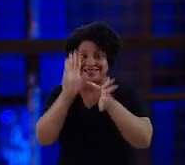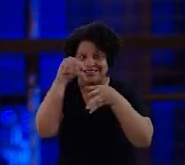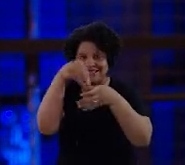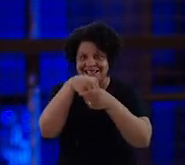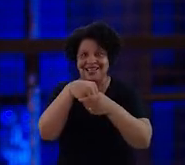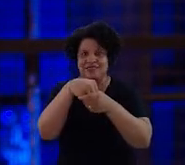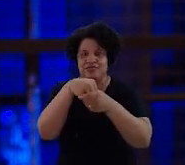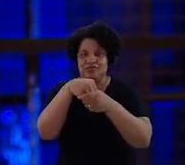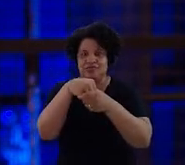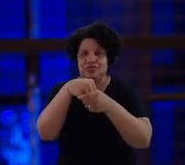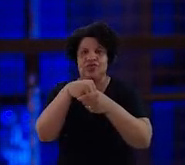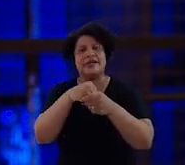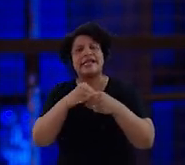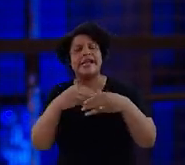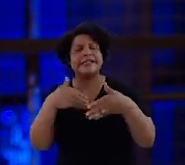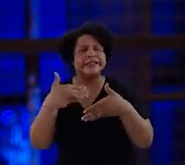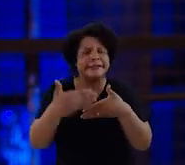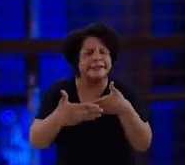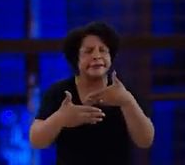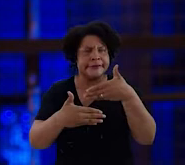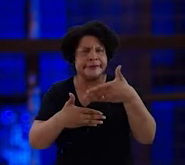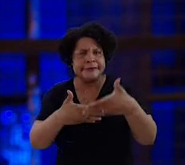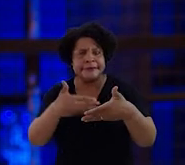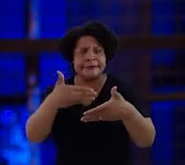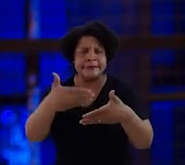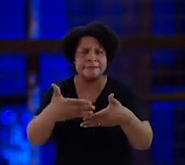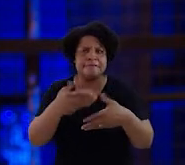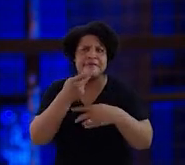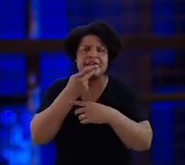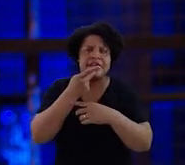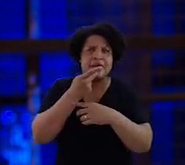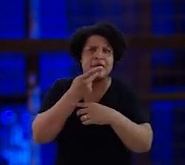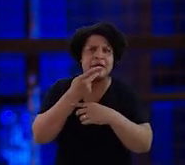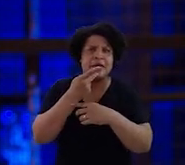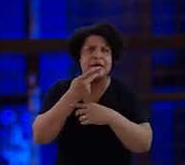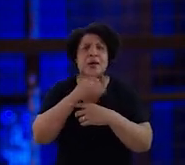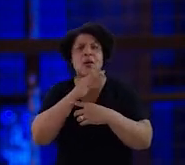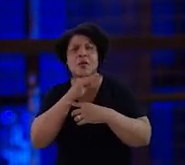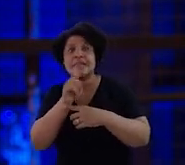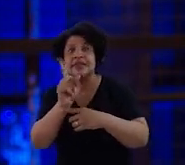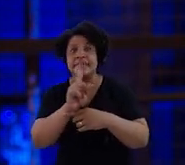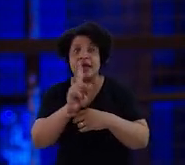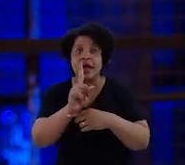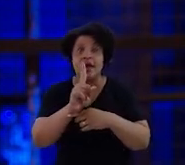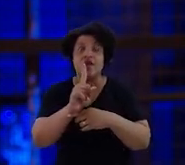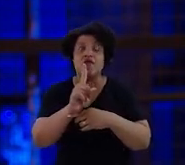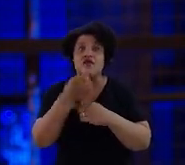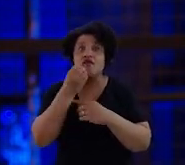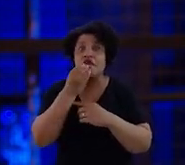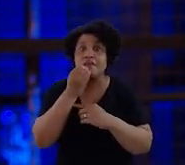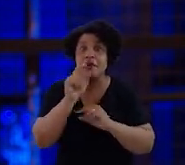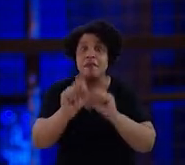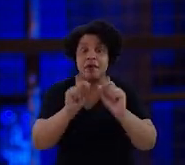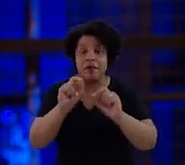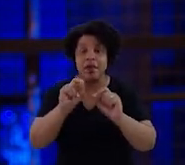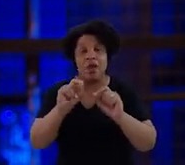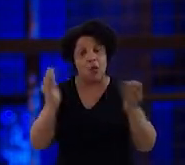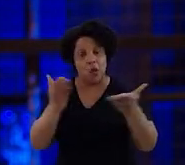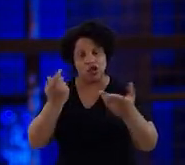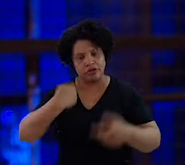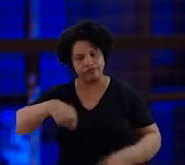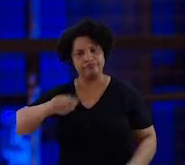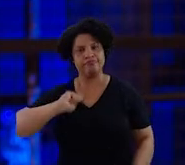Que, e foi... eu não vou falar que foi ruim, mas foi muito bom para me tornar quem eu sou